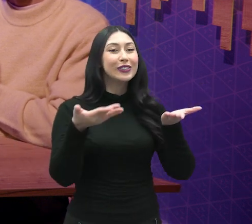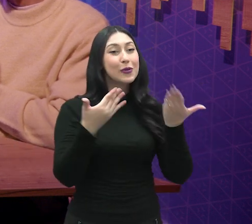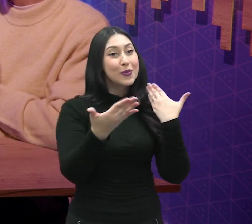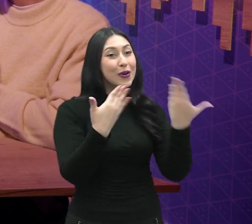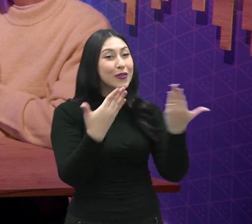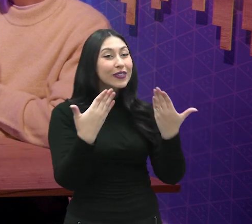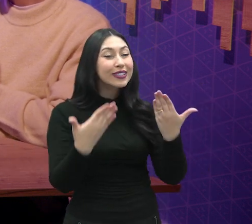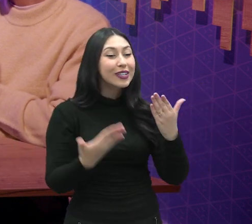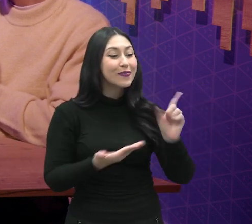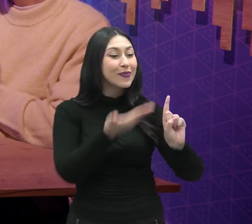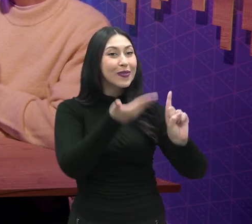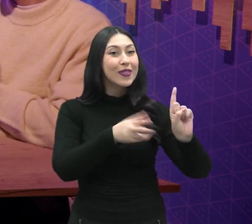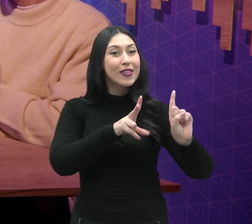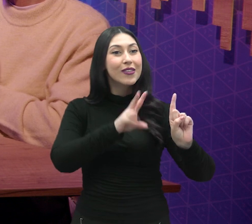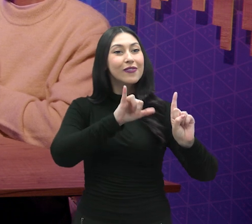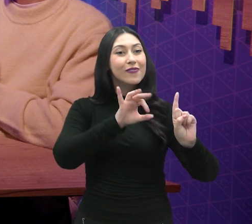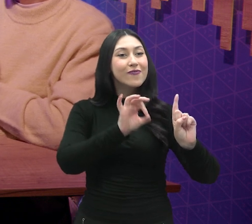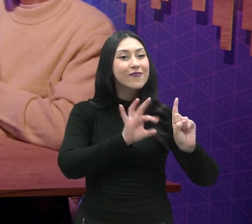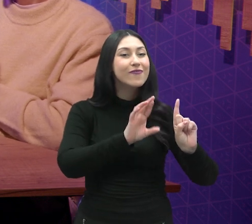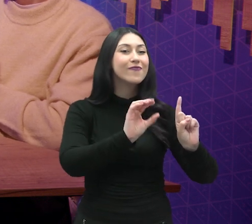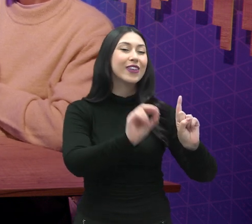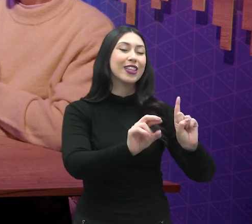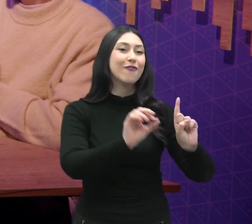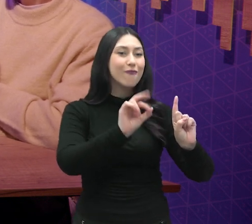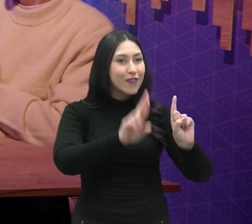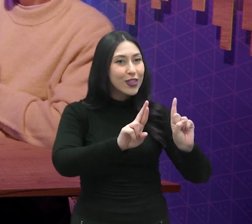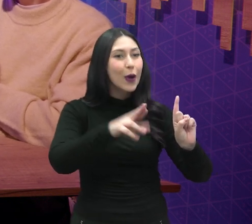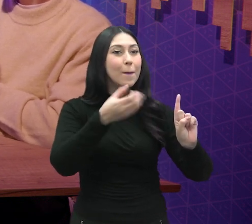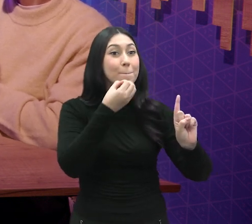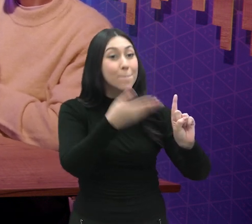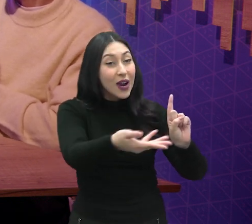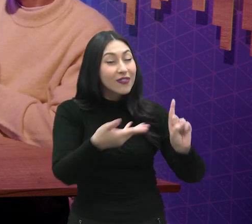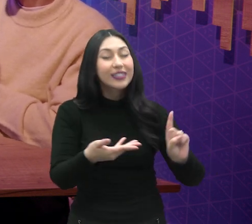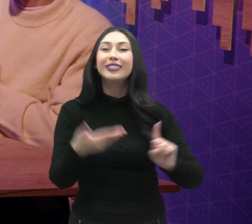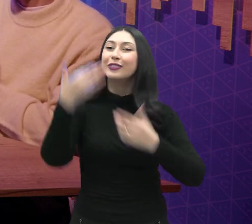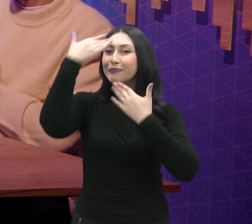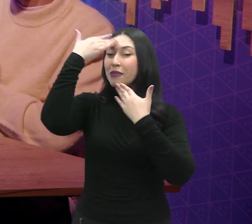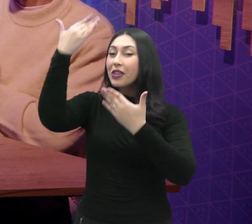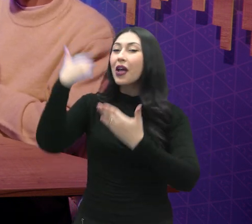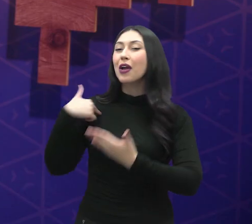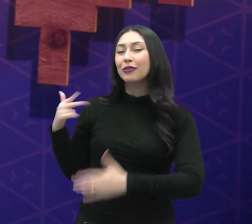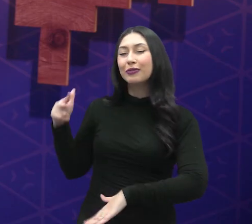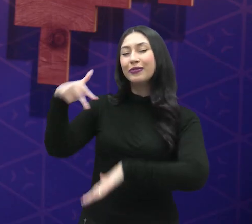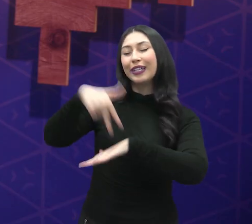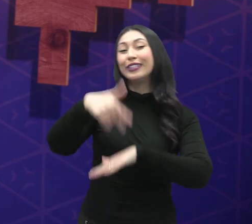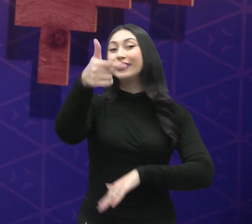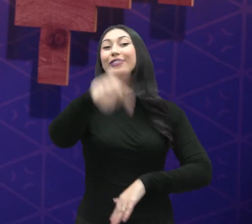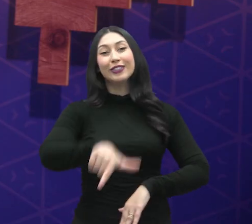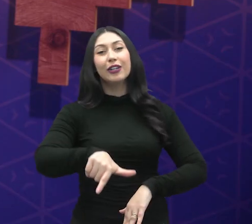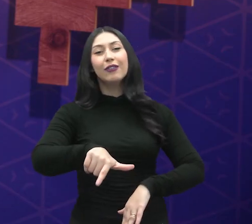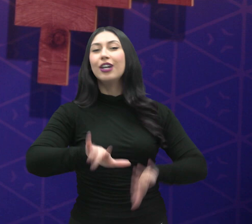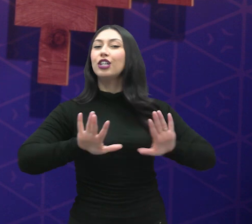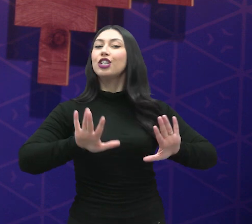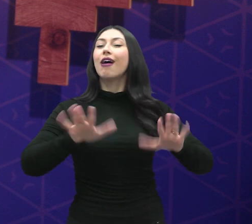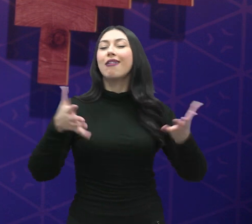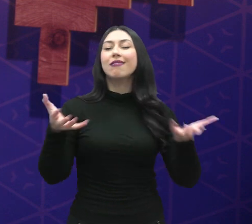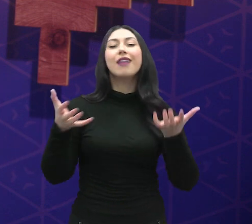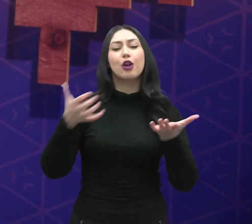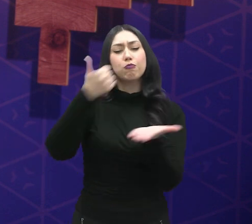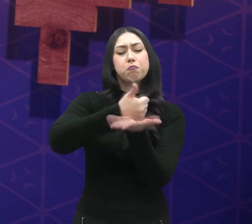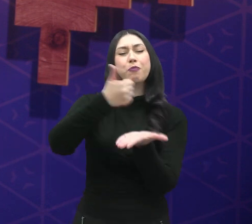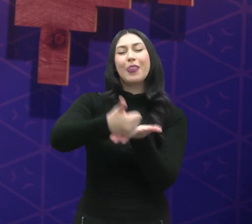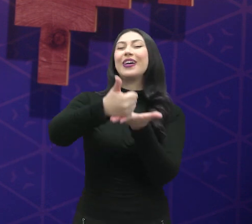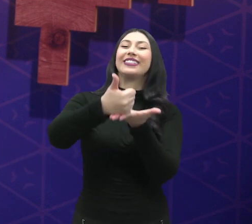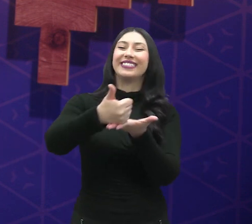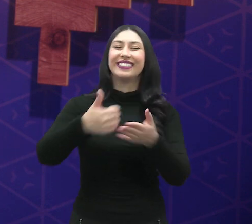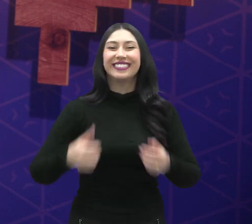comigo nessa conversa é o Vitor. Vitor, seja muito bem-vindo mais uma vez. Obrigado, tô aqui de novo, galera. Já quero minha